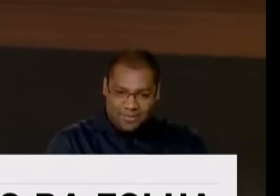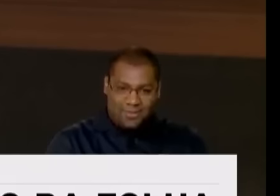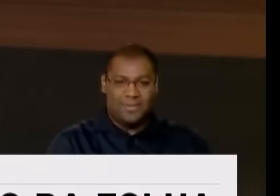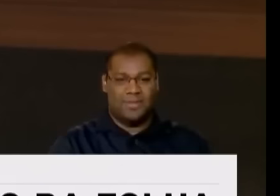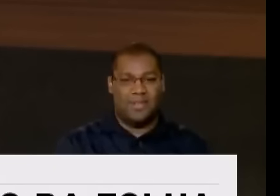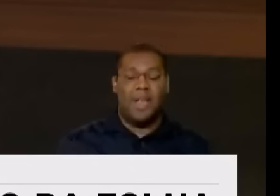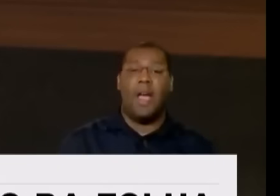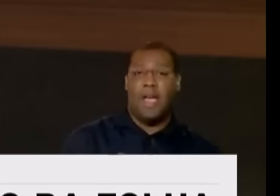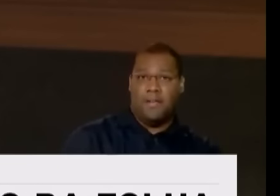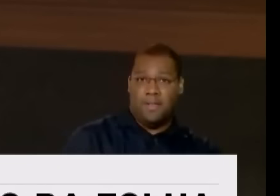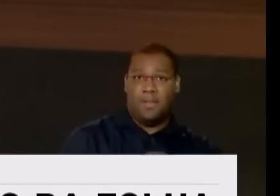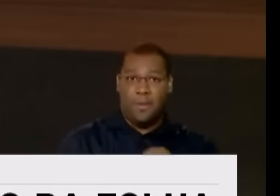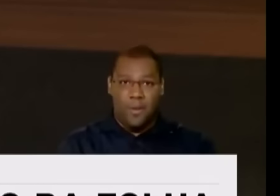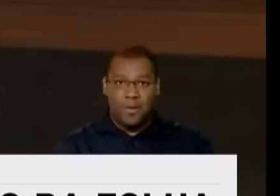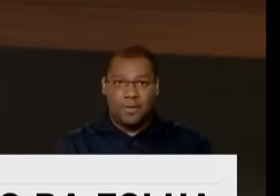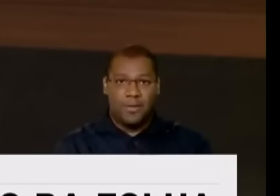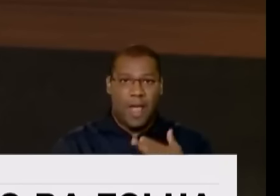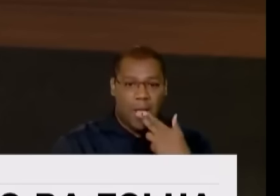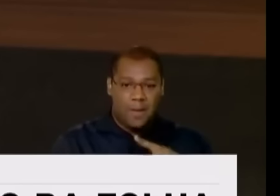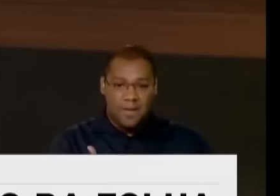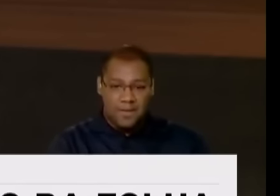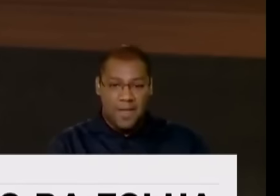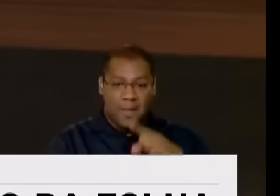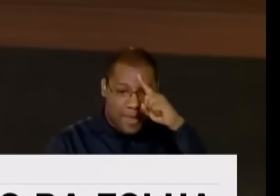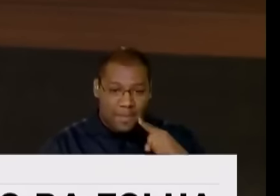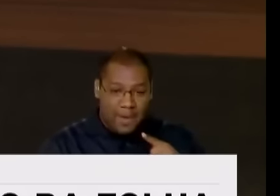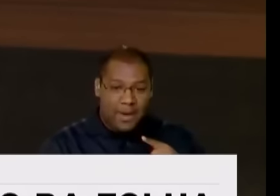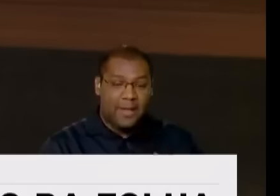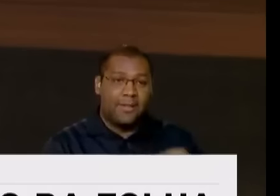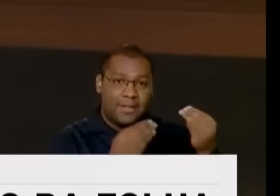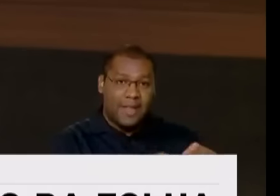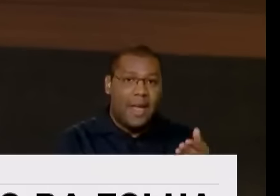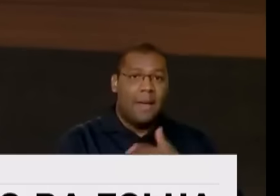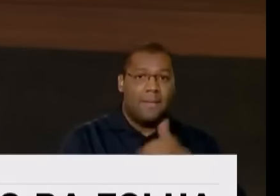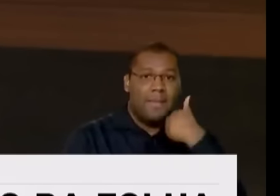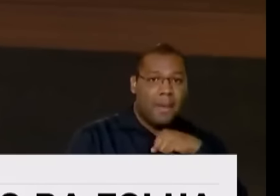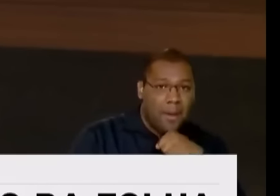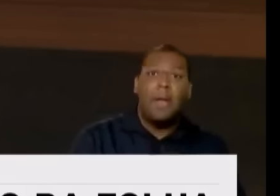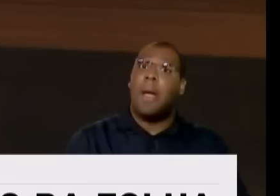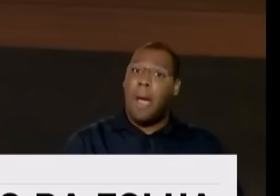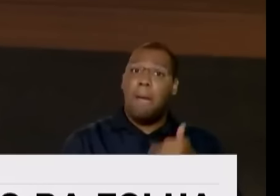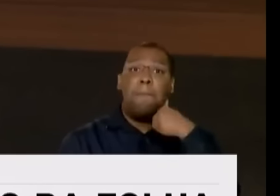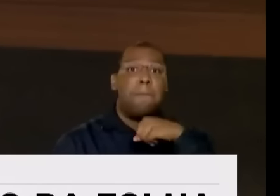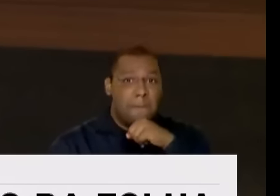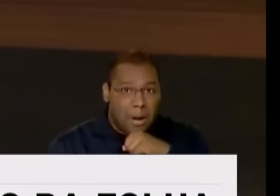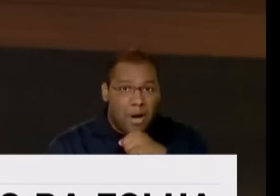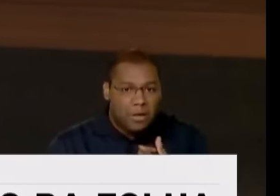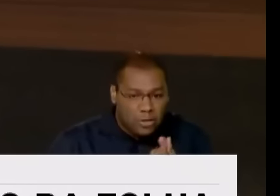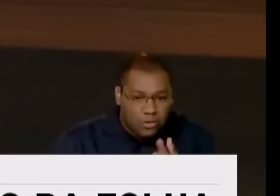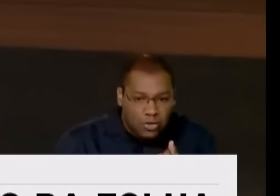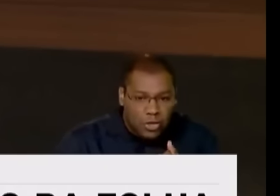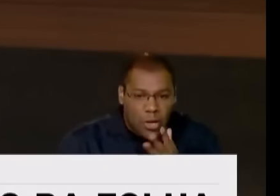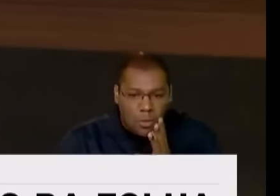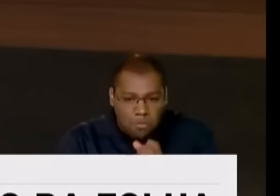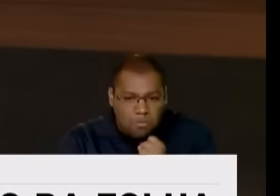e entregavam um envelope fechado para minha mãe. Ela não sabia ler nem escrever, mas sabia contar dinheiro. Então ela contava o dinheiro